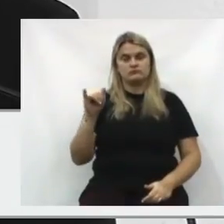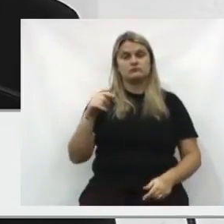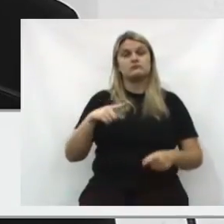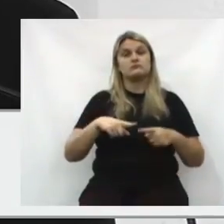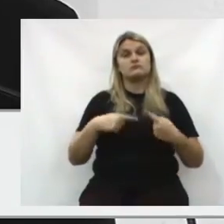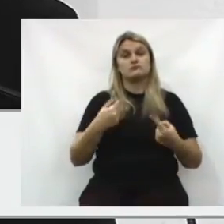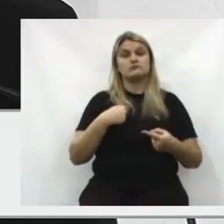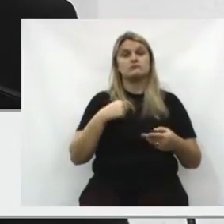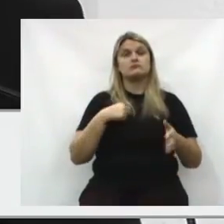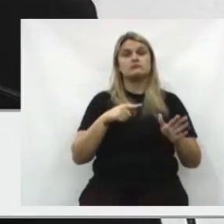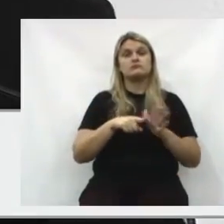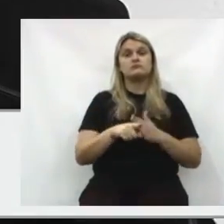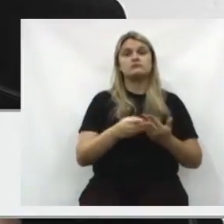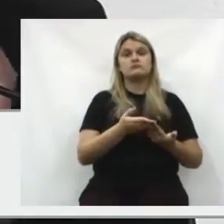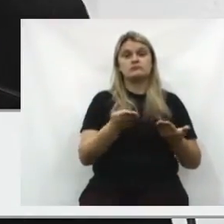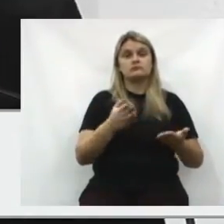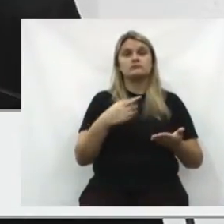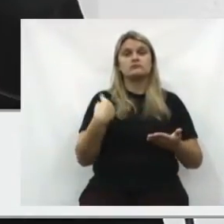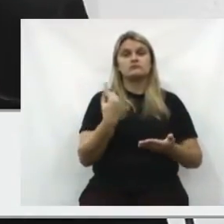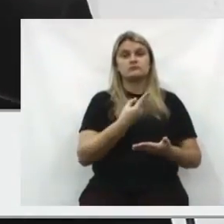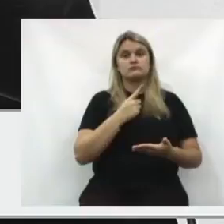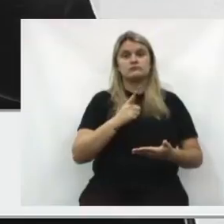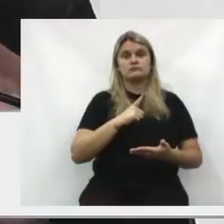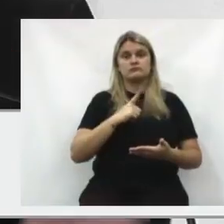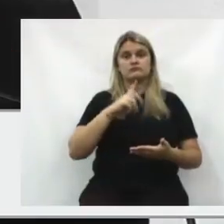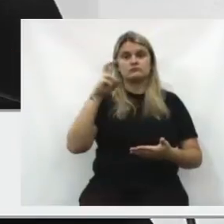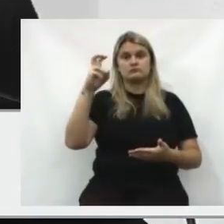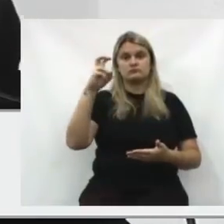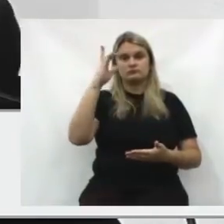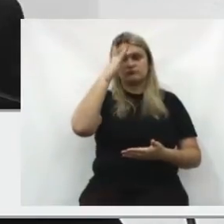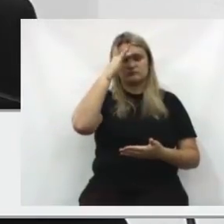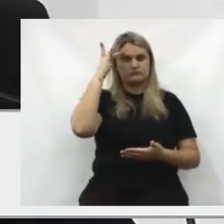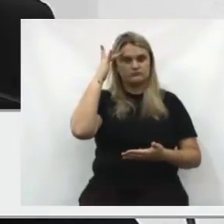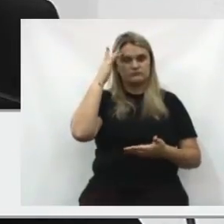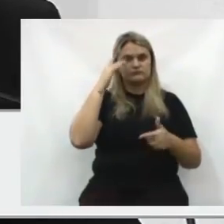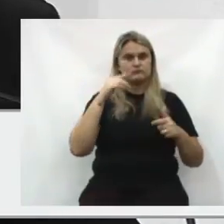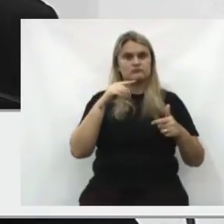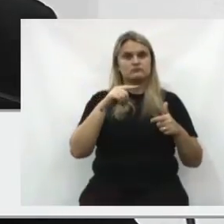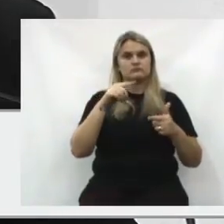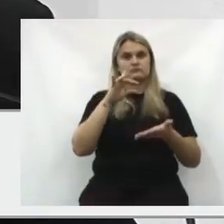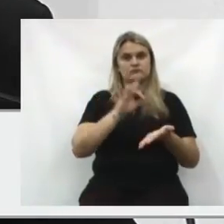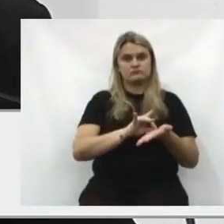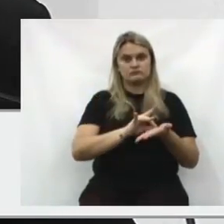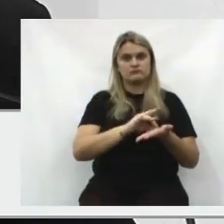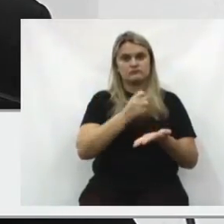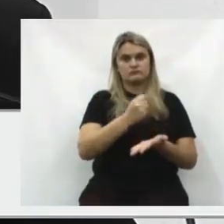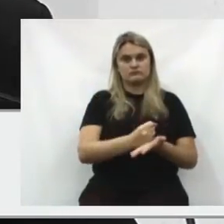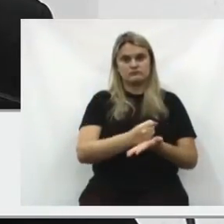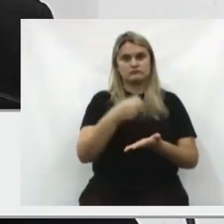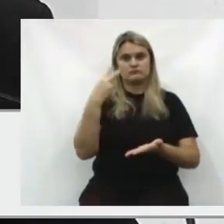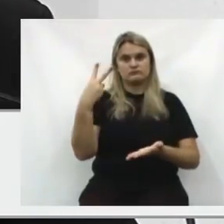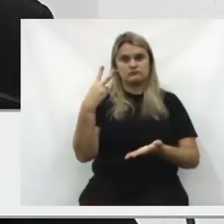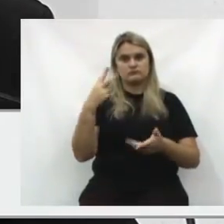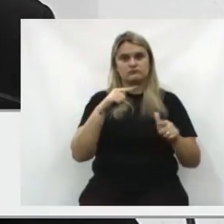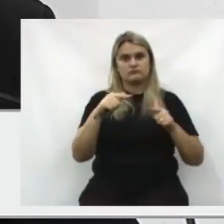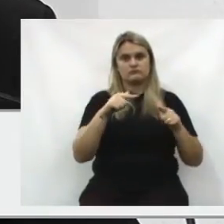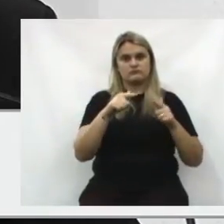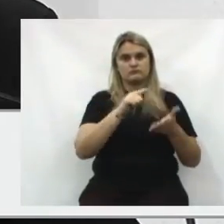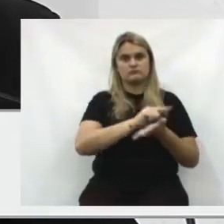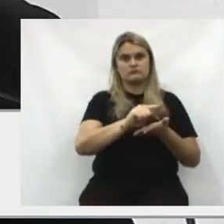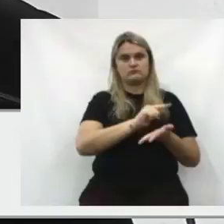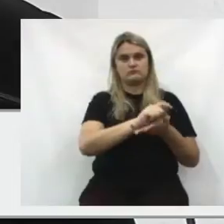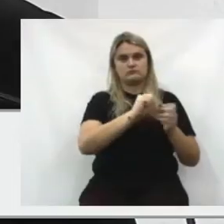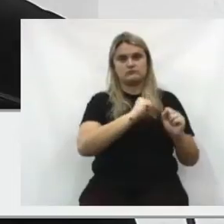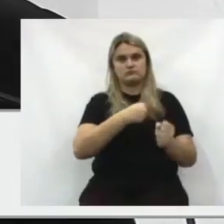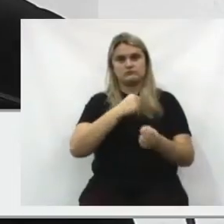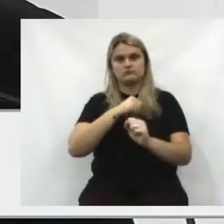parte do Tribunal de Contas. Mas daí eu pergunto para vocês, nós temos hoje 5 funcionários efetivos. 2